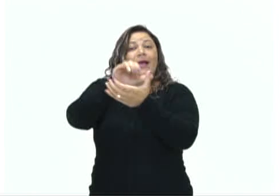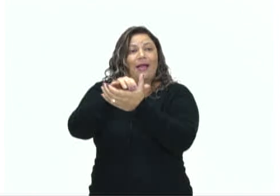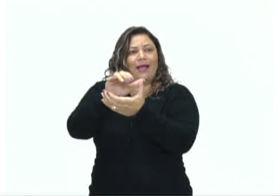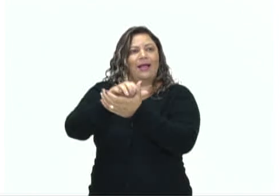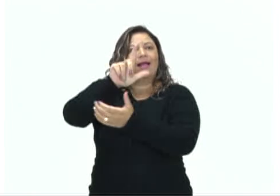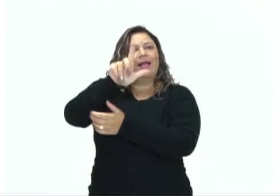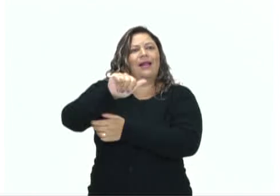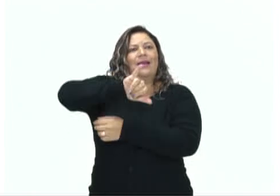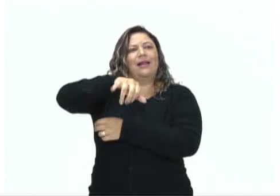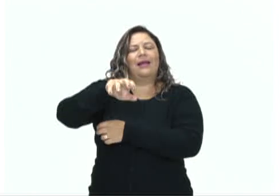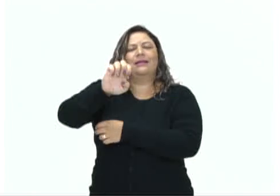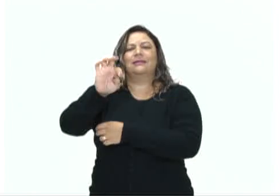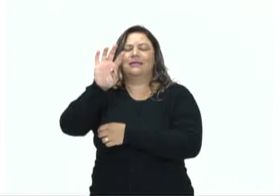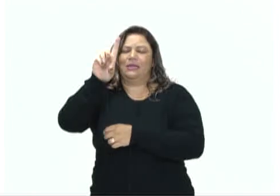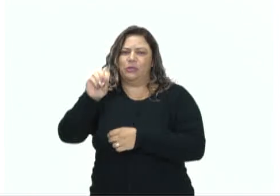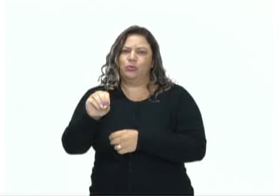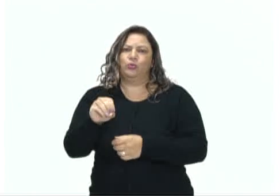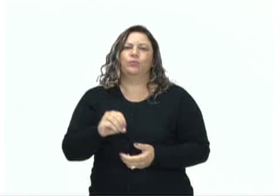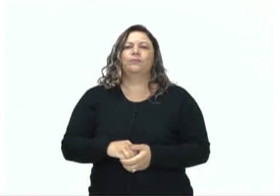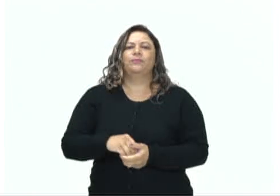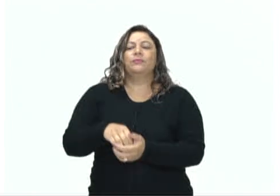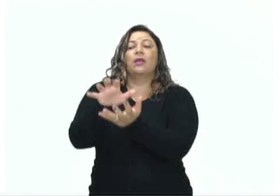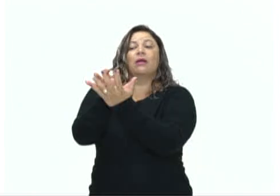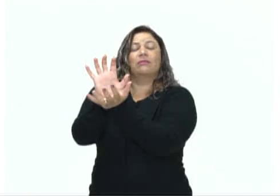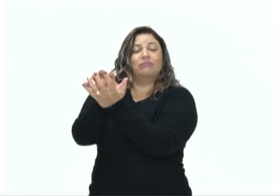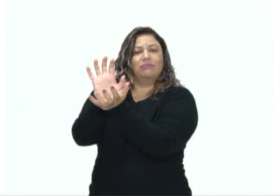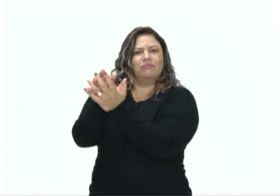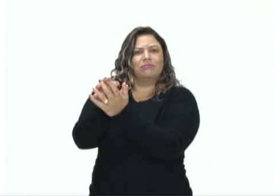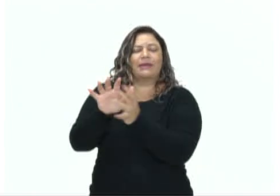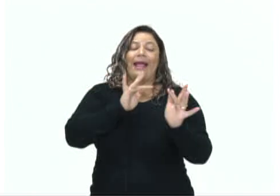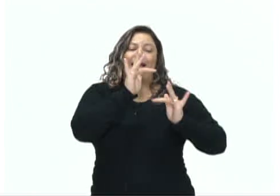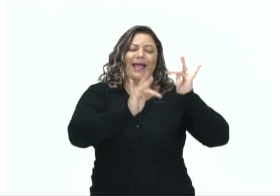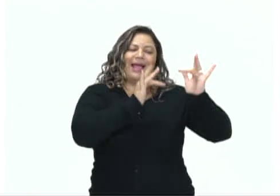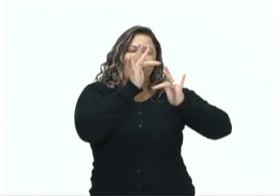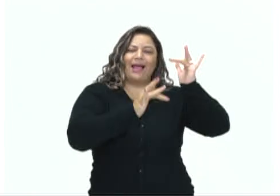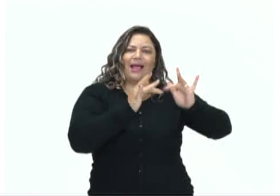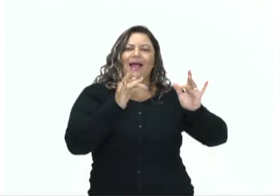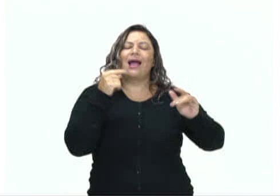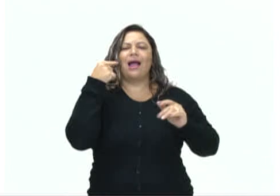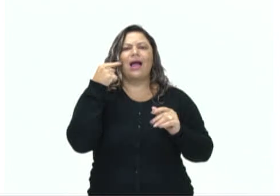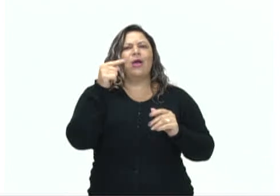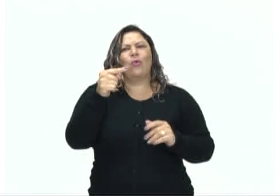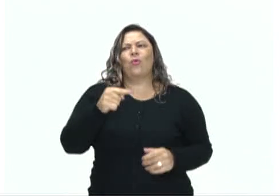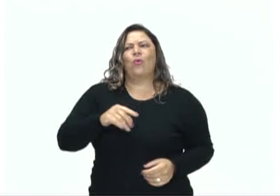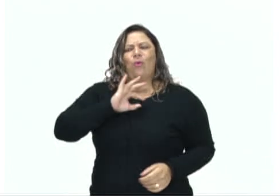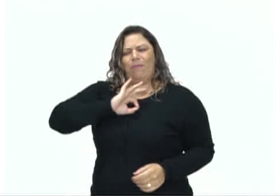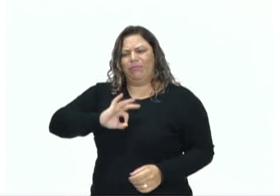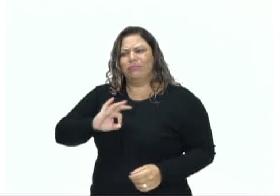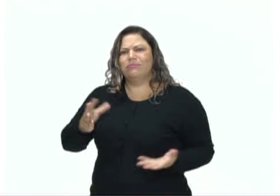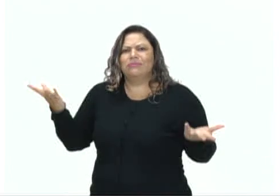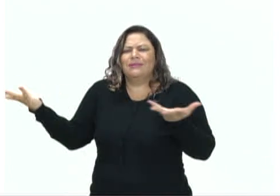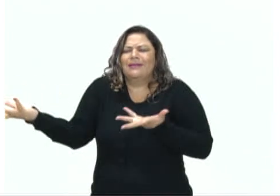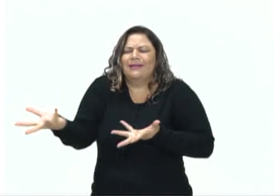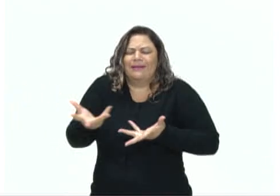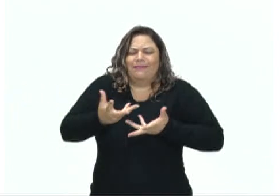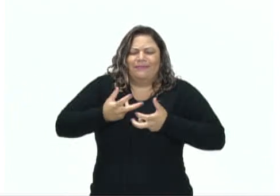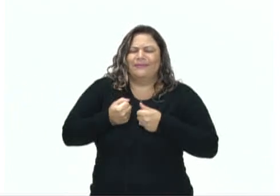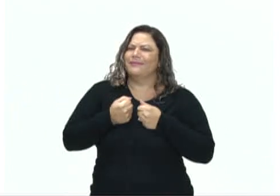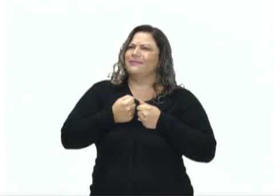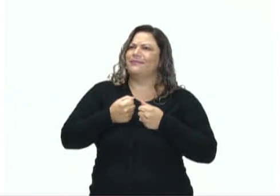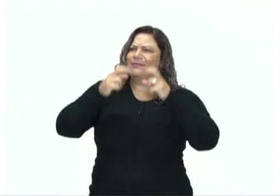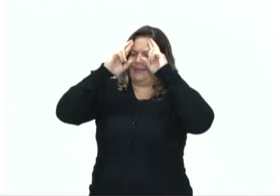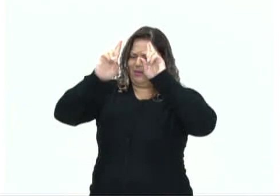Lagedo, no Agreste de Pernambuco. Noiva definiu o ato do sacerdote como acolhedor e